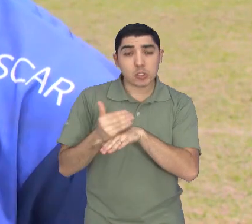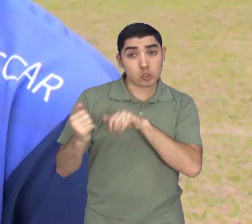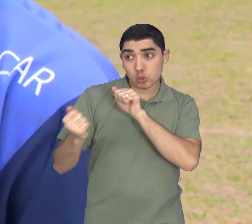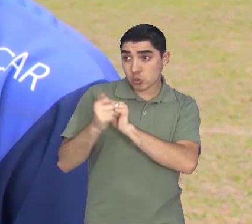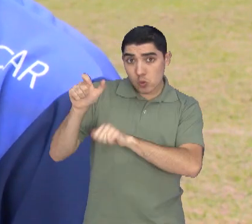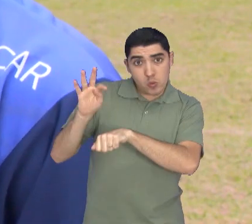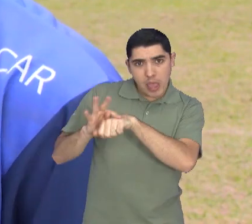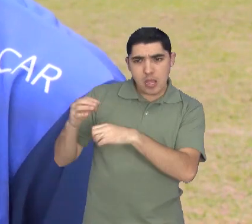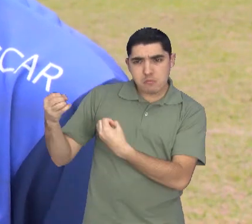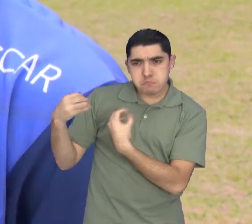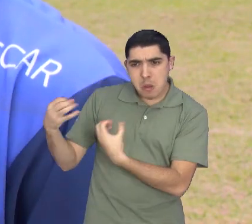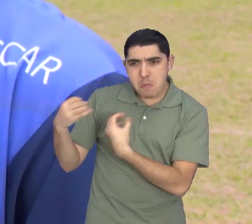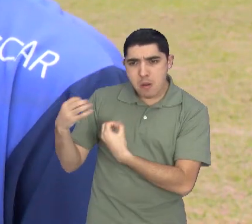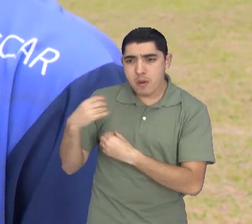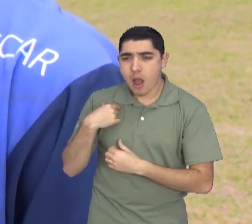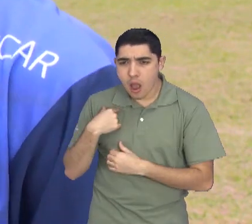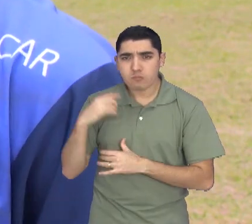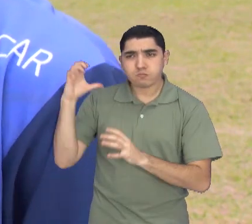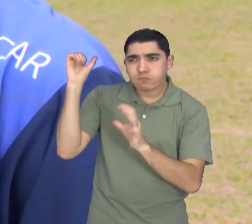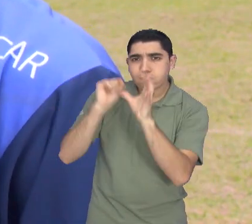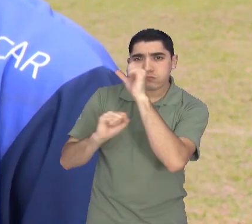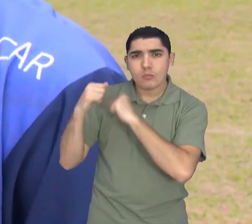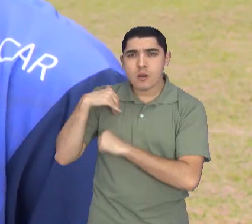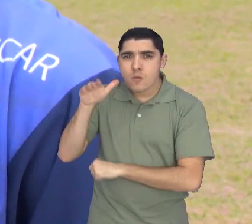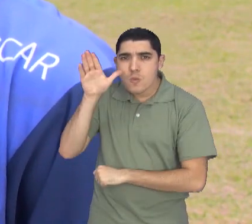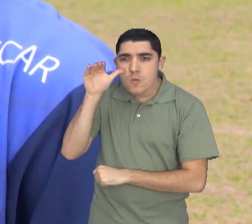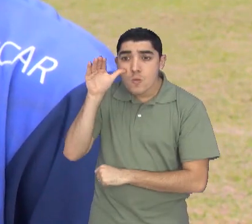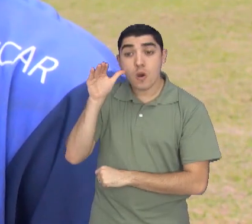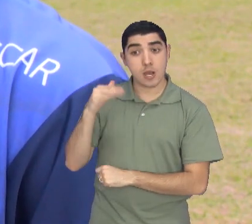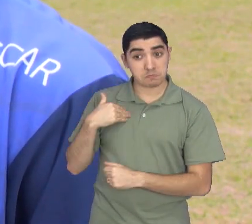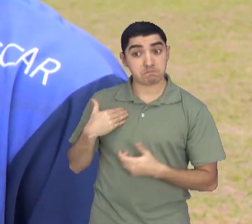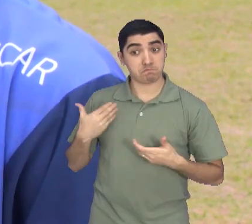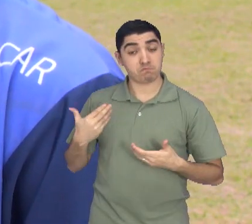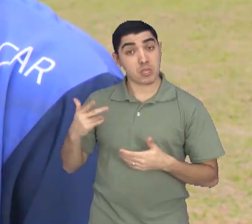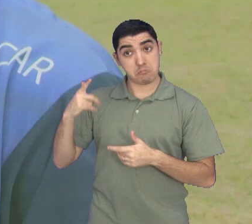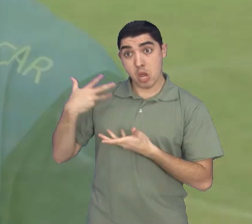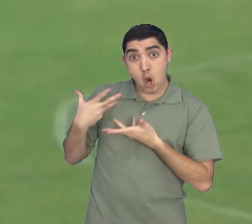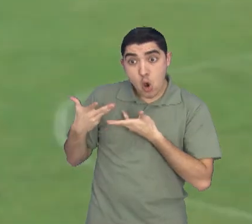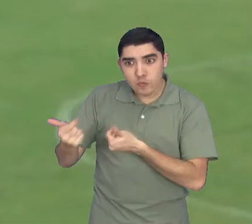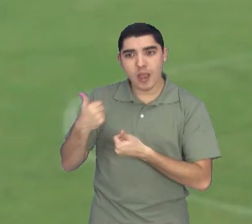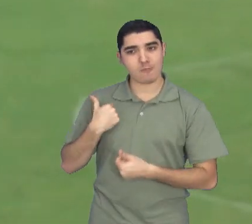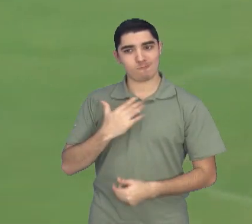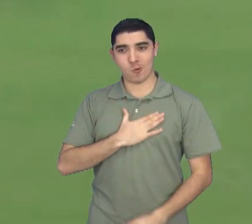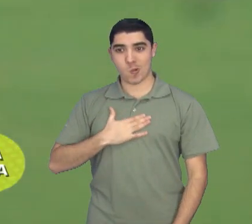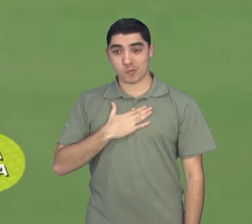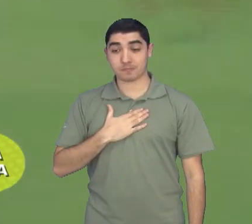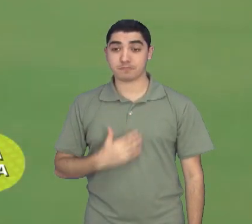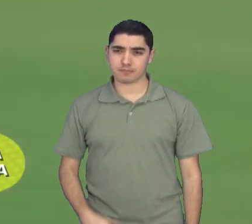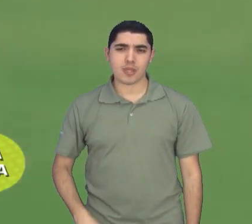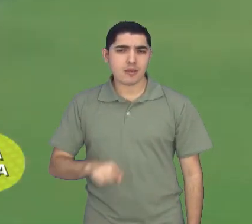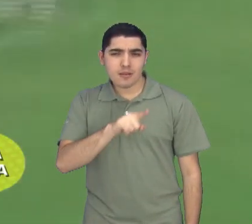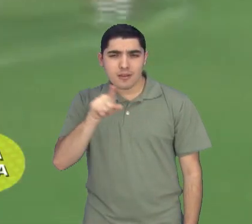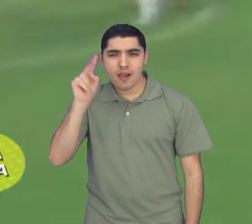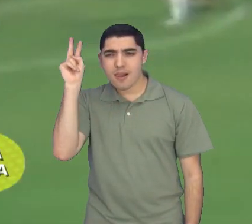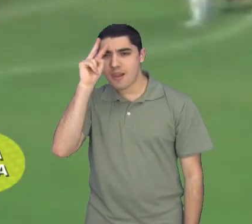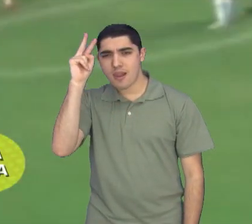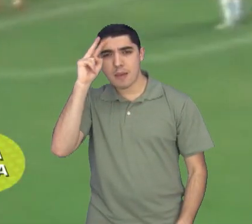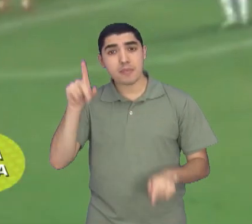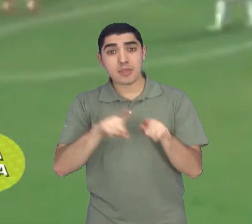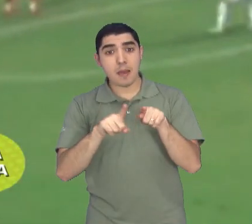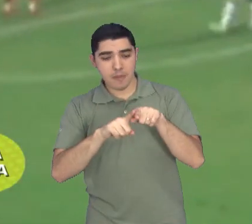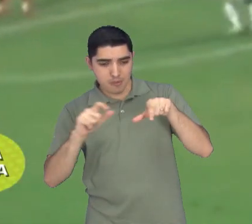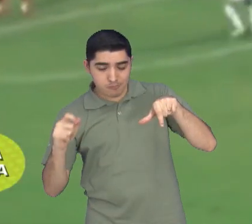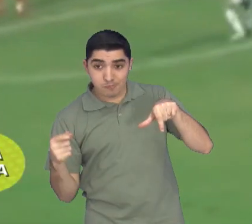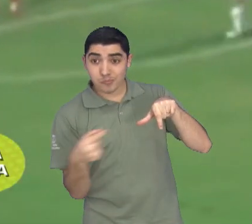a campanha que fez, então para mim foi um convite que me agradou muito. Quem se recorda do autor do gol do título